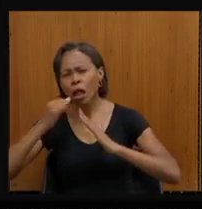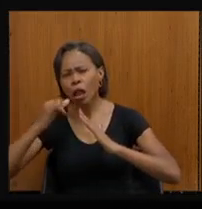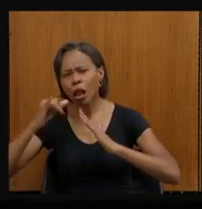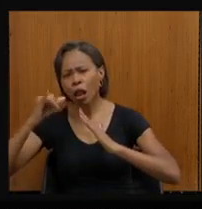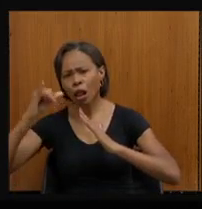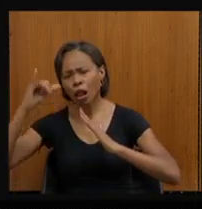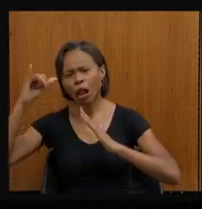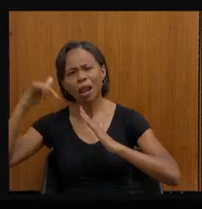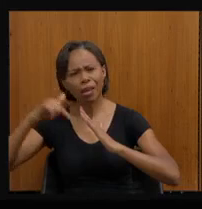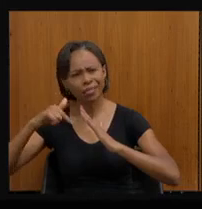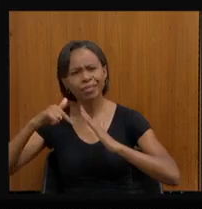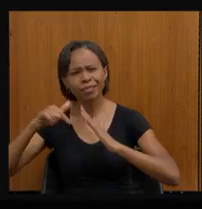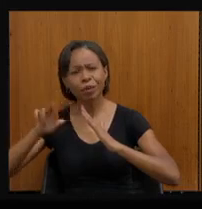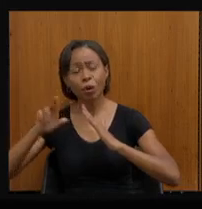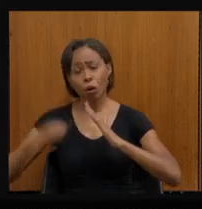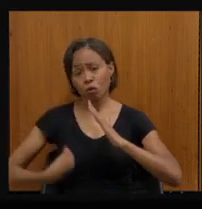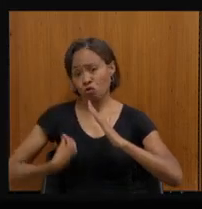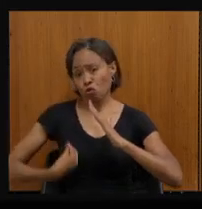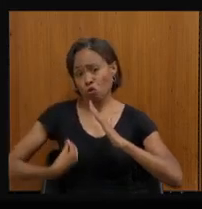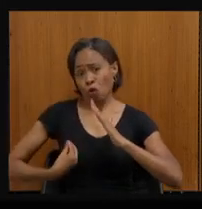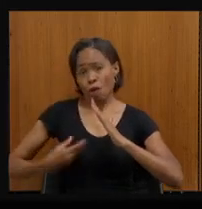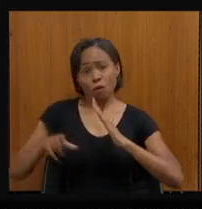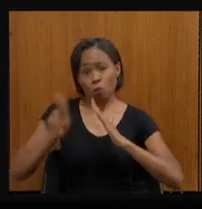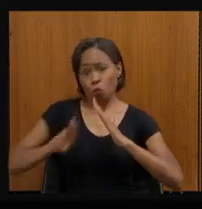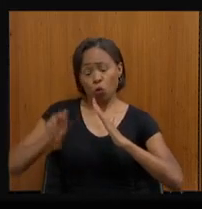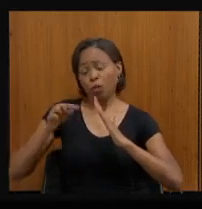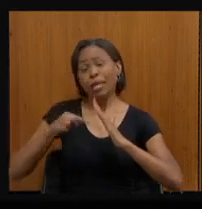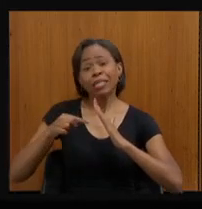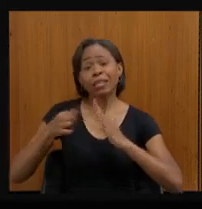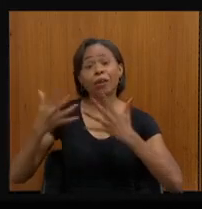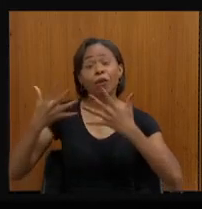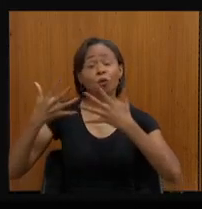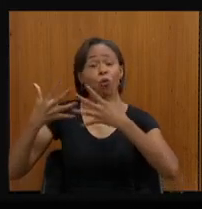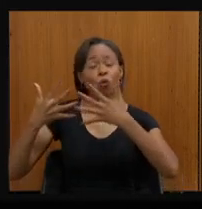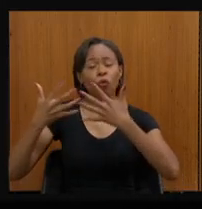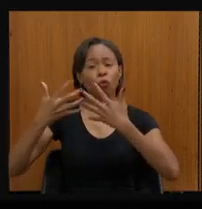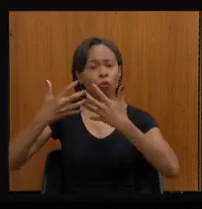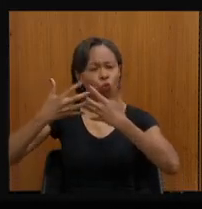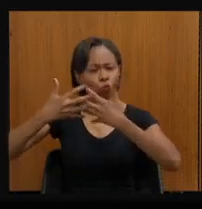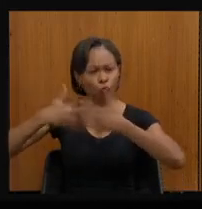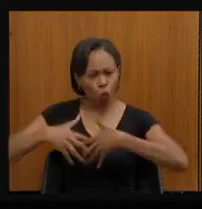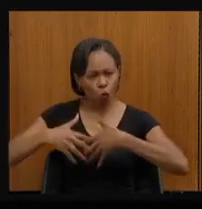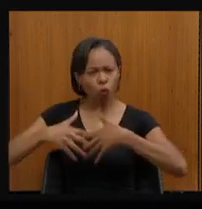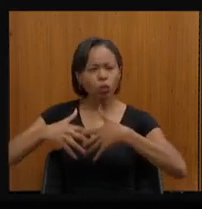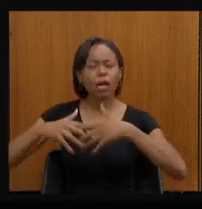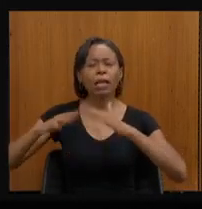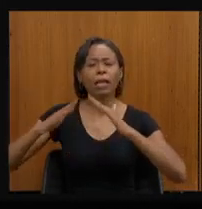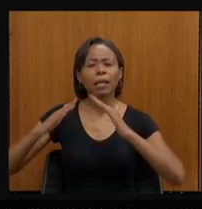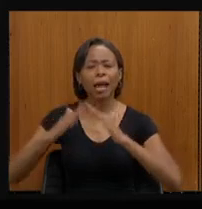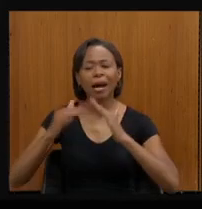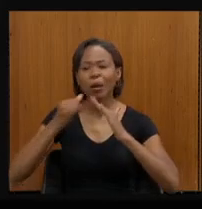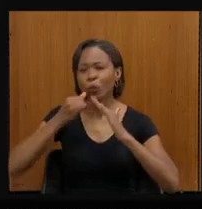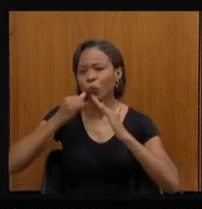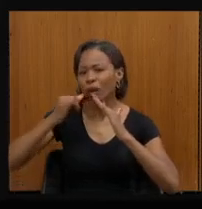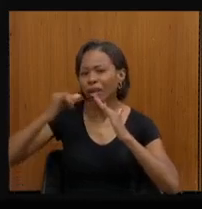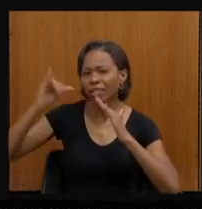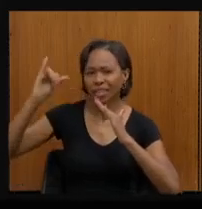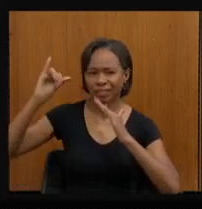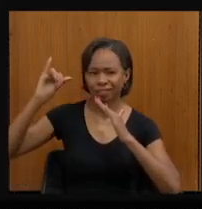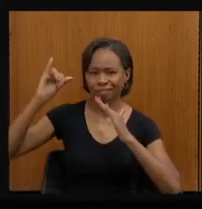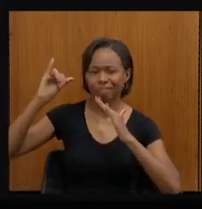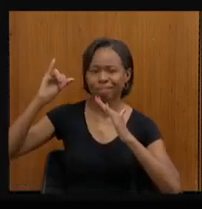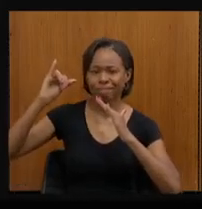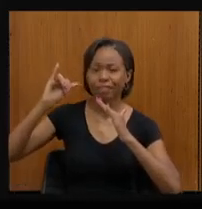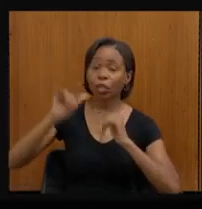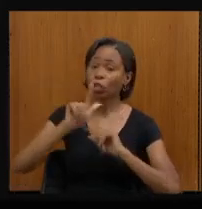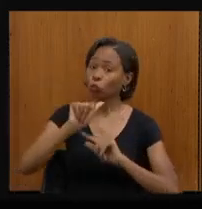funcionar através de hidrogênio Verde Então a gente tem desde a rede elétrica que tá vindo até a parte do gato que vai ser